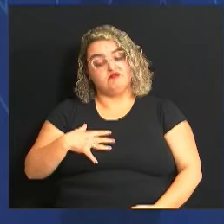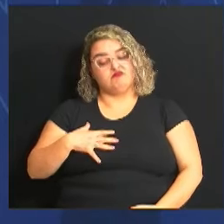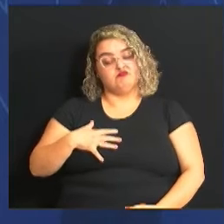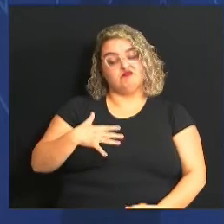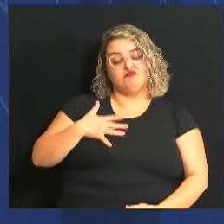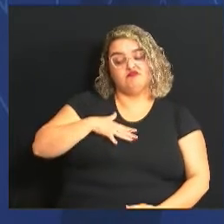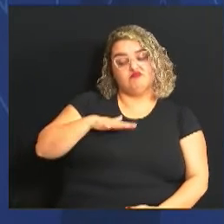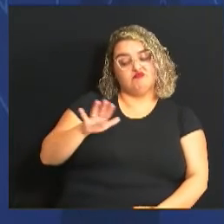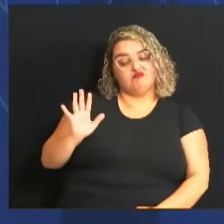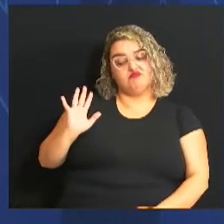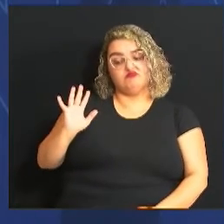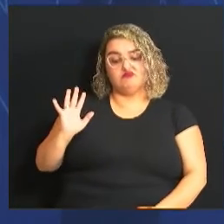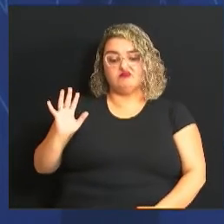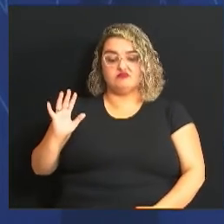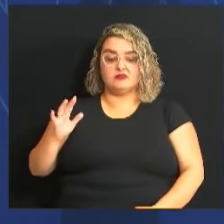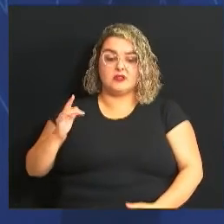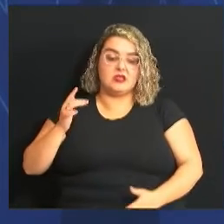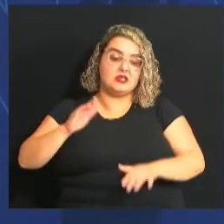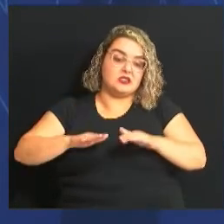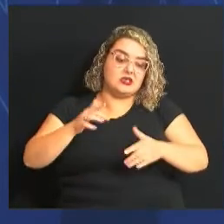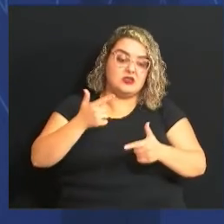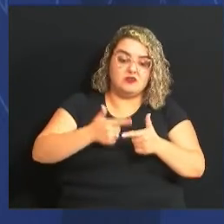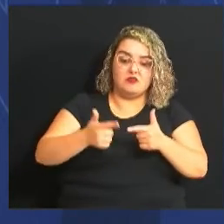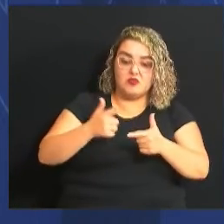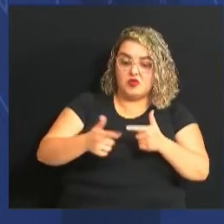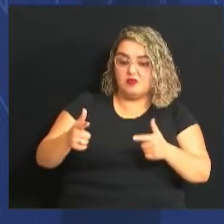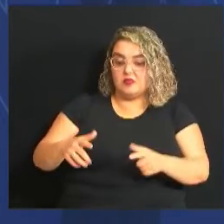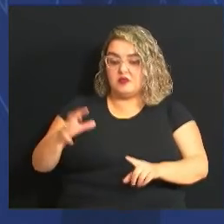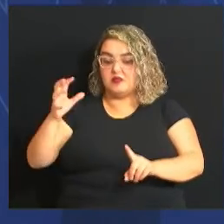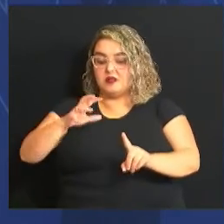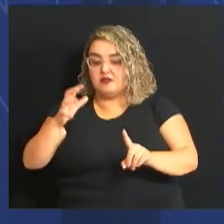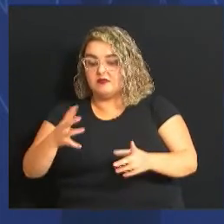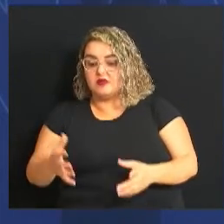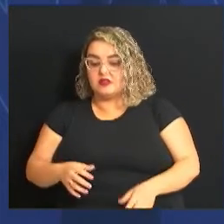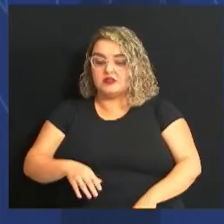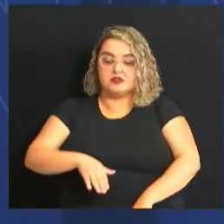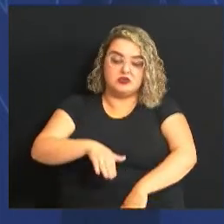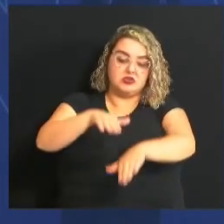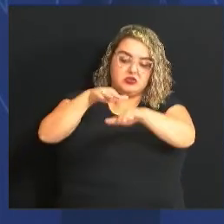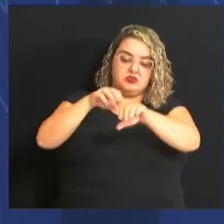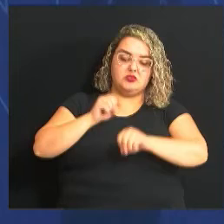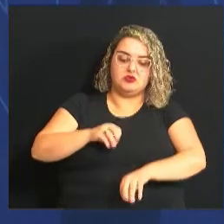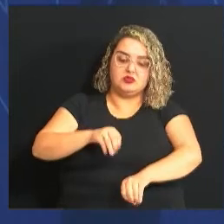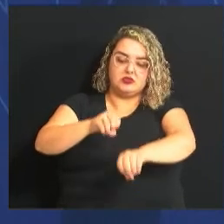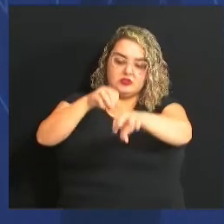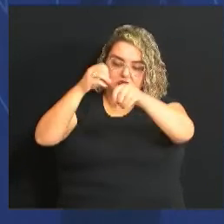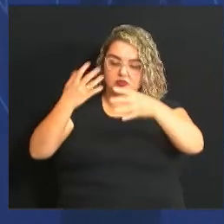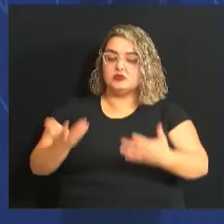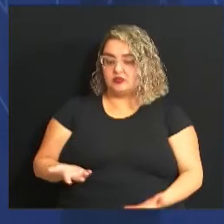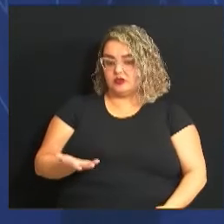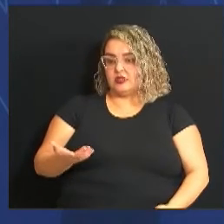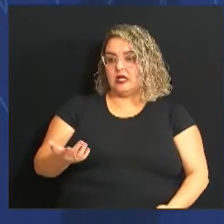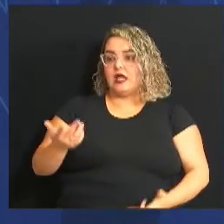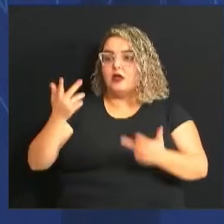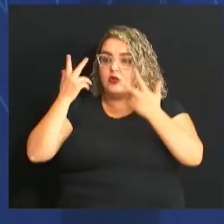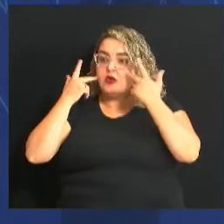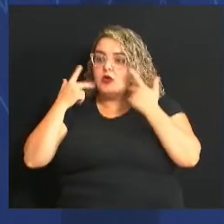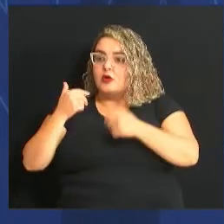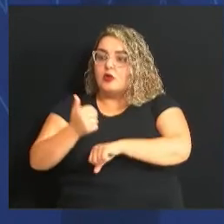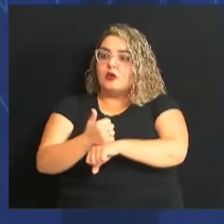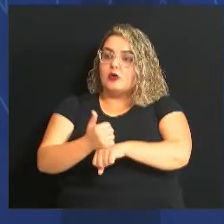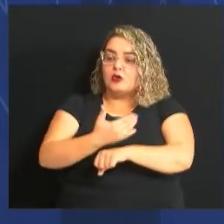possível interferência na criação do filho? Isso ainda acontece? É normal ter essa discussão entre o profissional e os